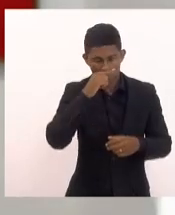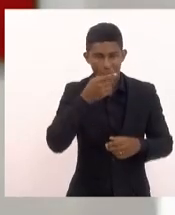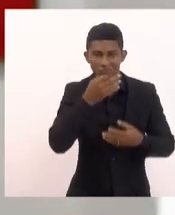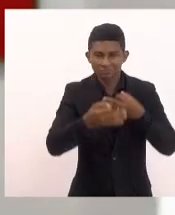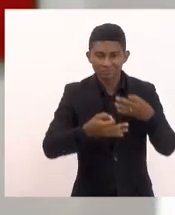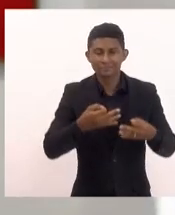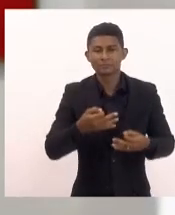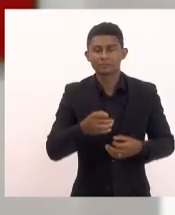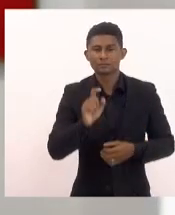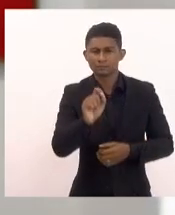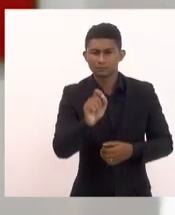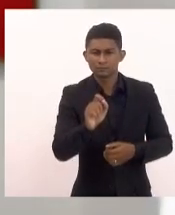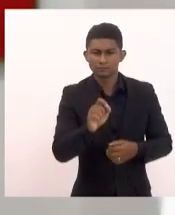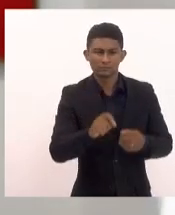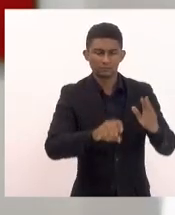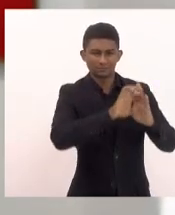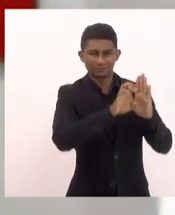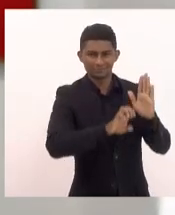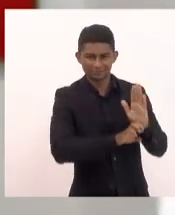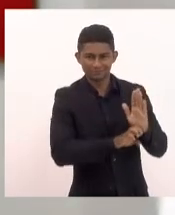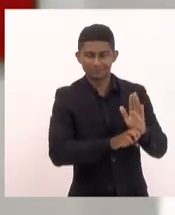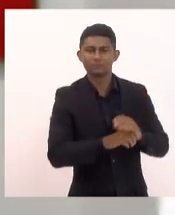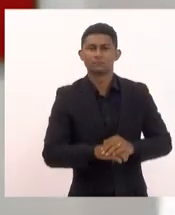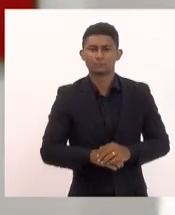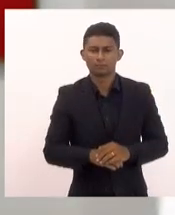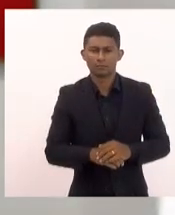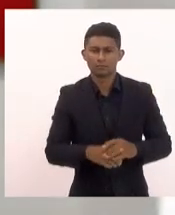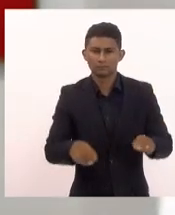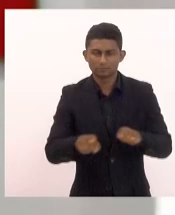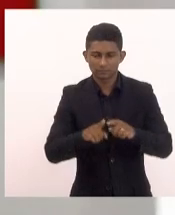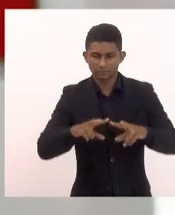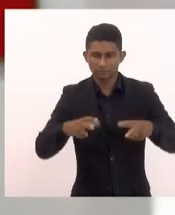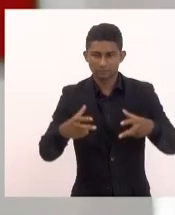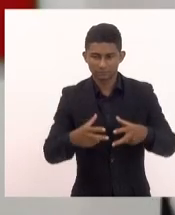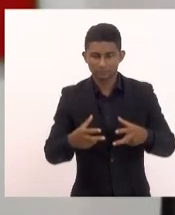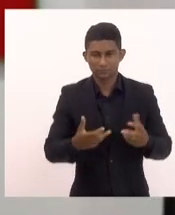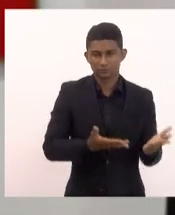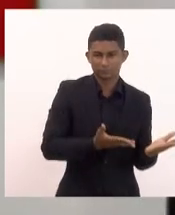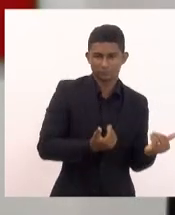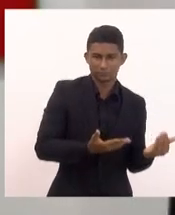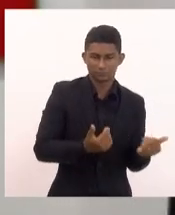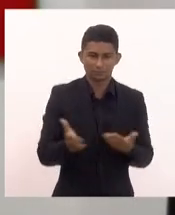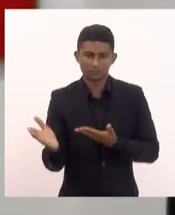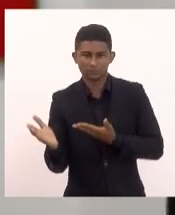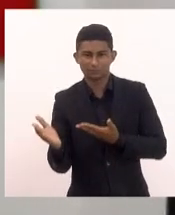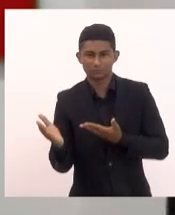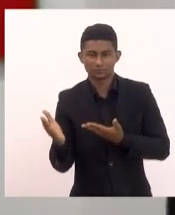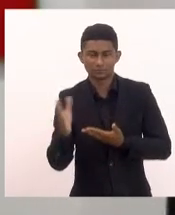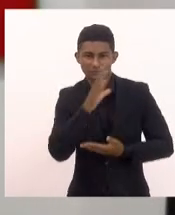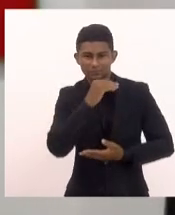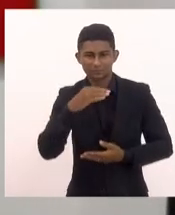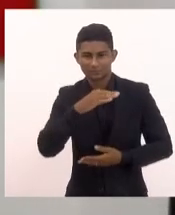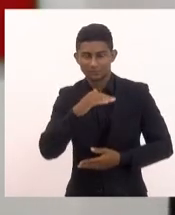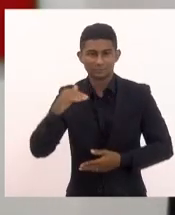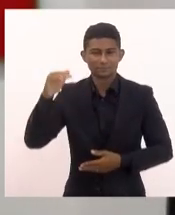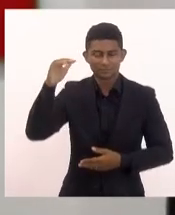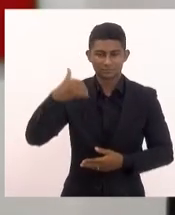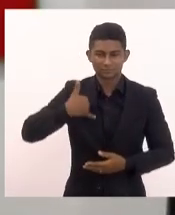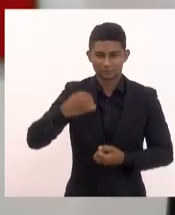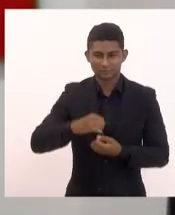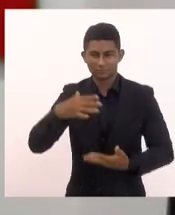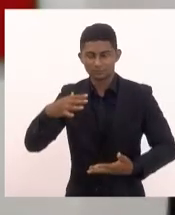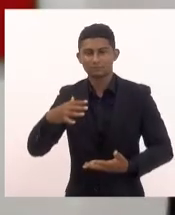emendas, concluído por substitutivo de assuntos da criança, do adolescente e do idoso, favorável com o substitutivo da Comissão de Constituição e